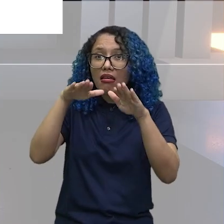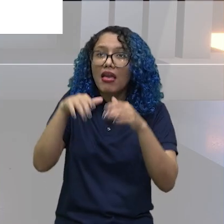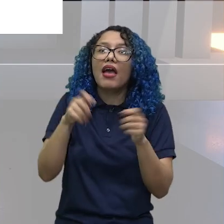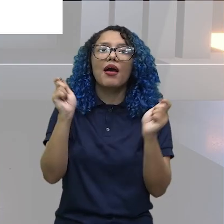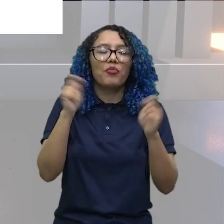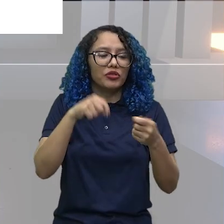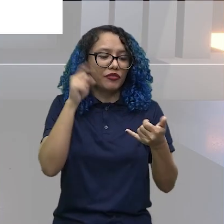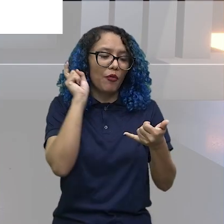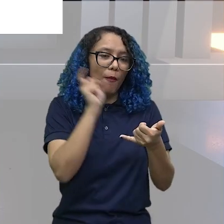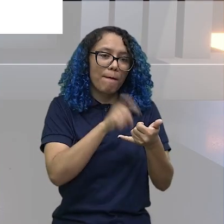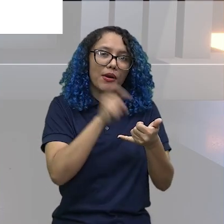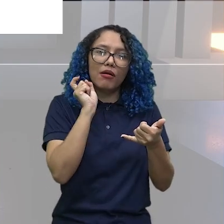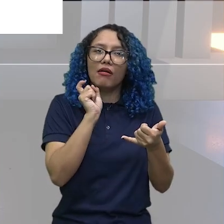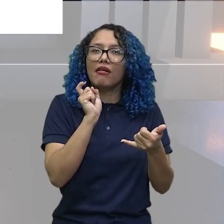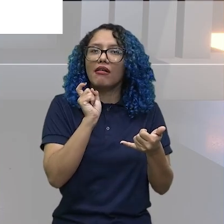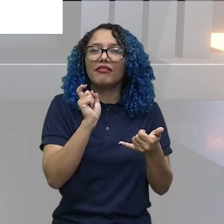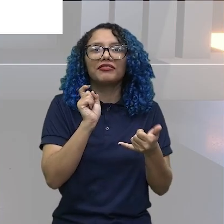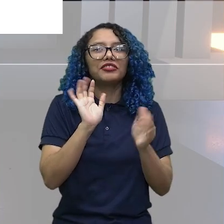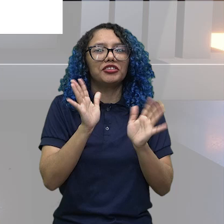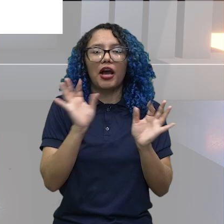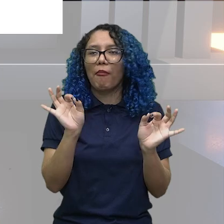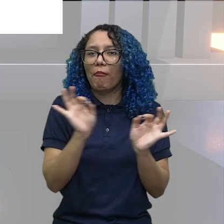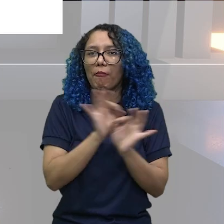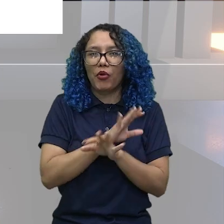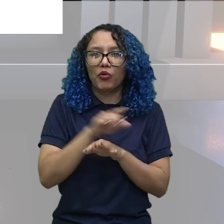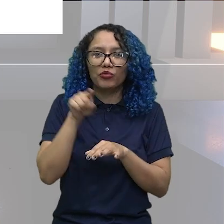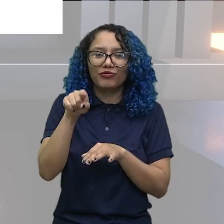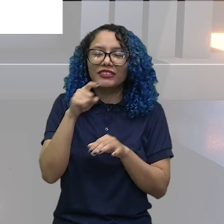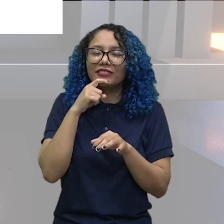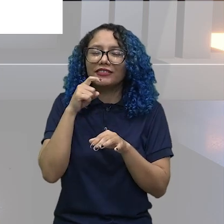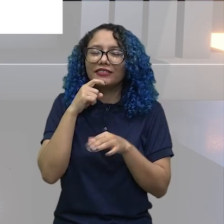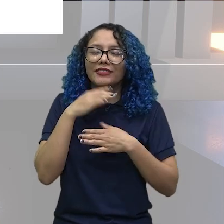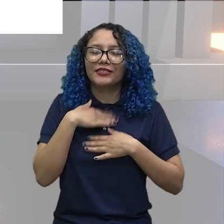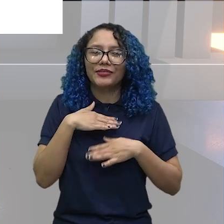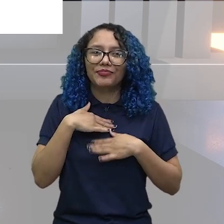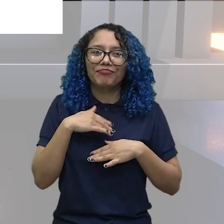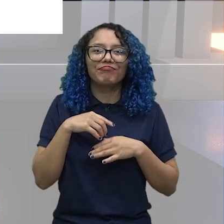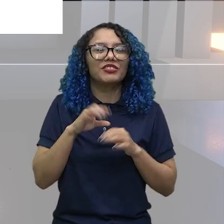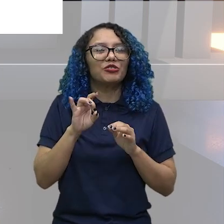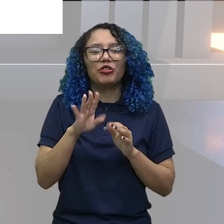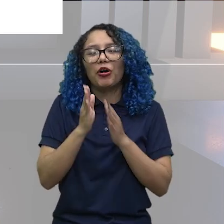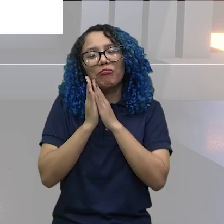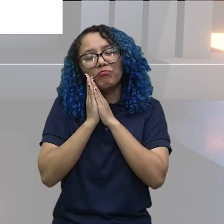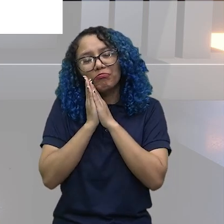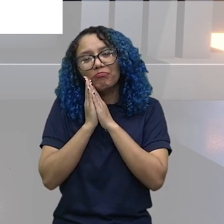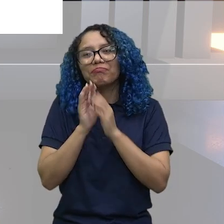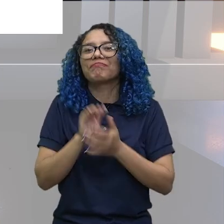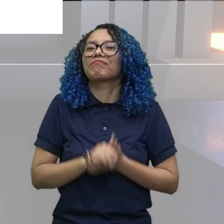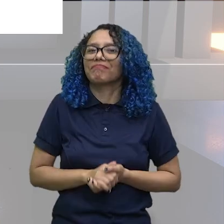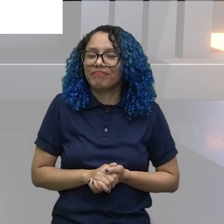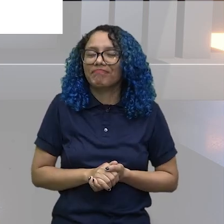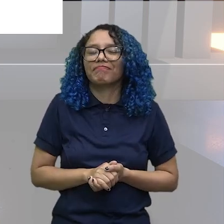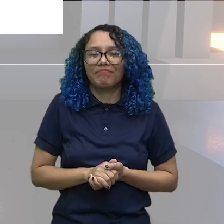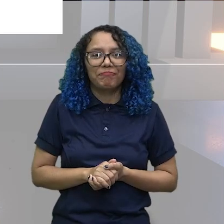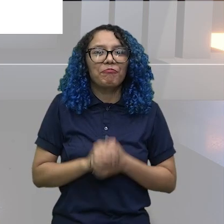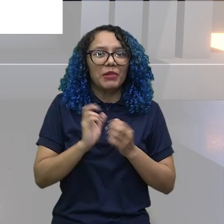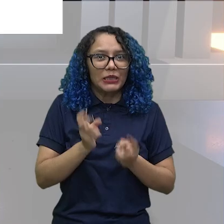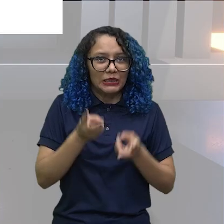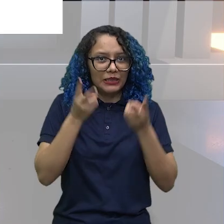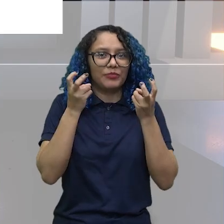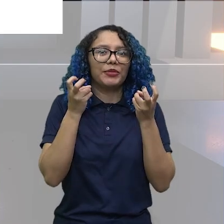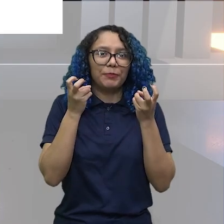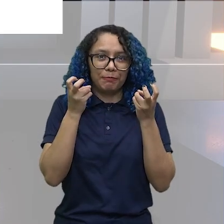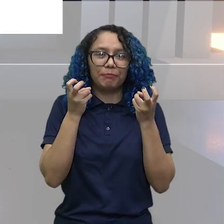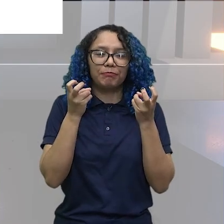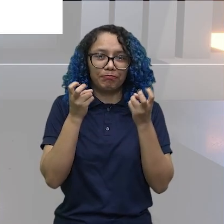para deixar o quarto geladinho, para quando você chegar em casa, estar, ó, daquele jeito, só para você tirar a sua soneca. Então, olha como